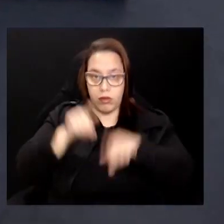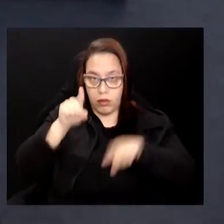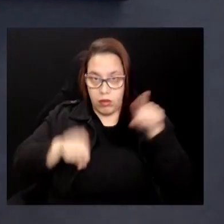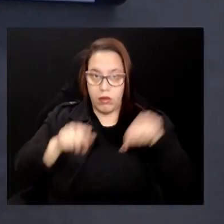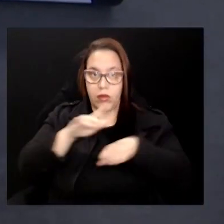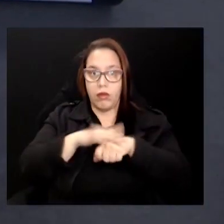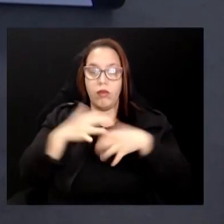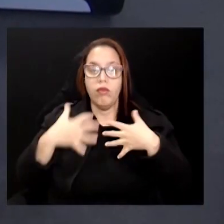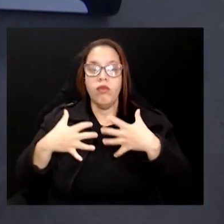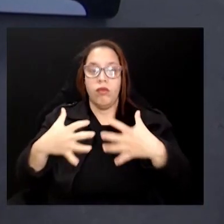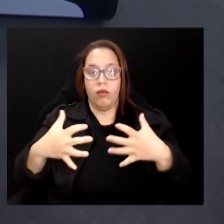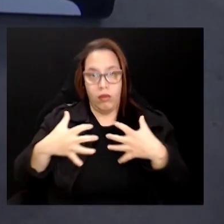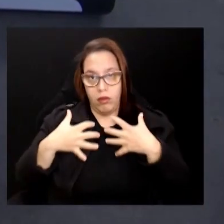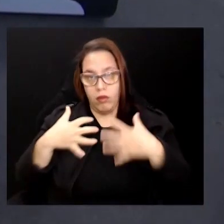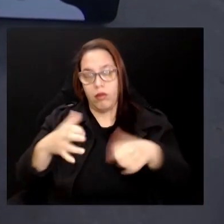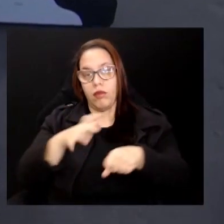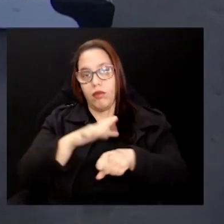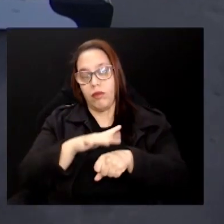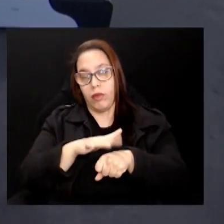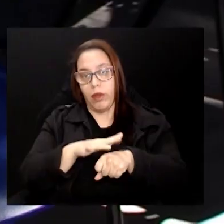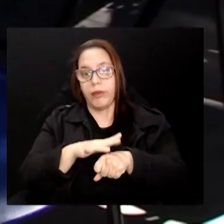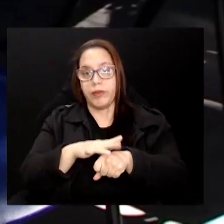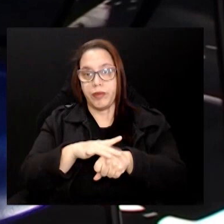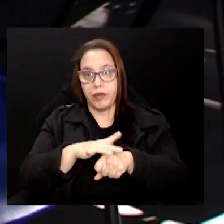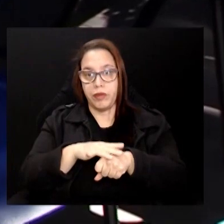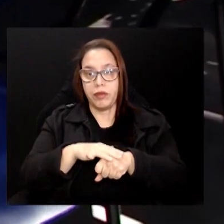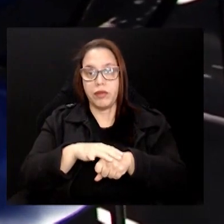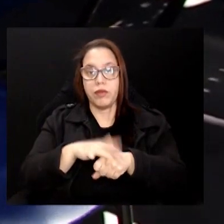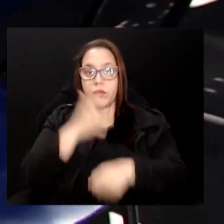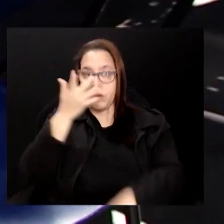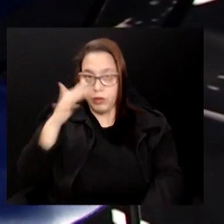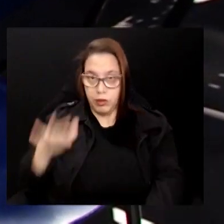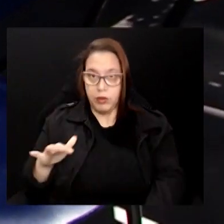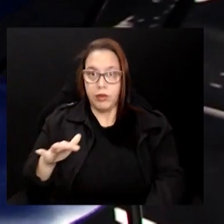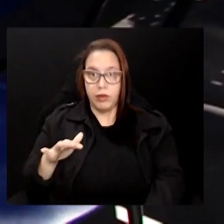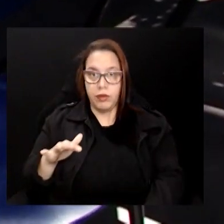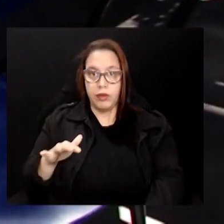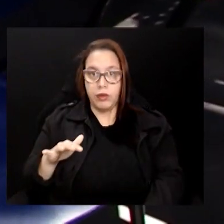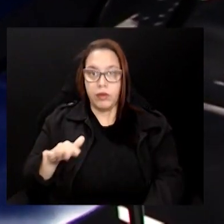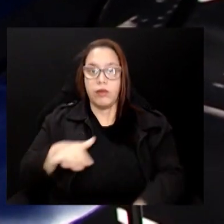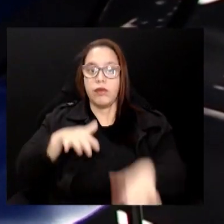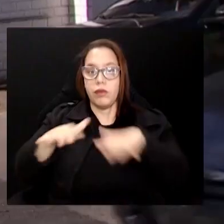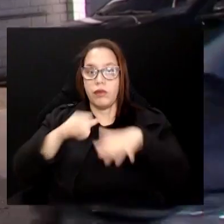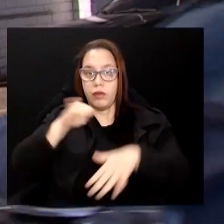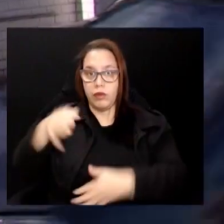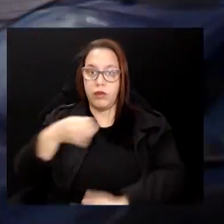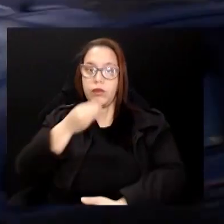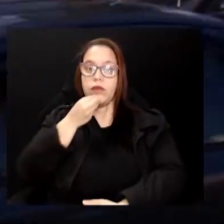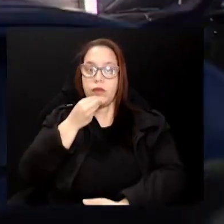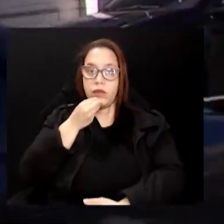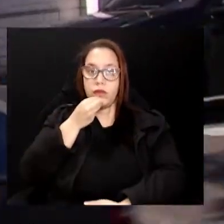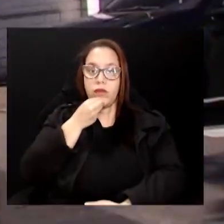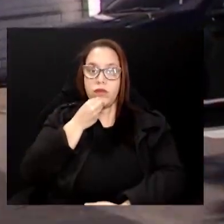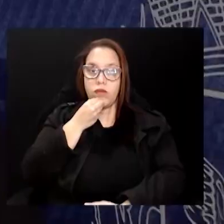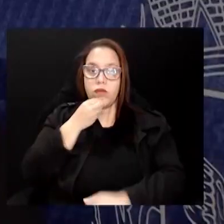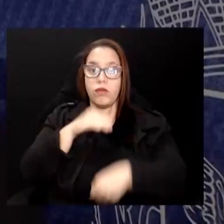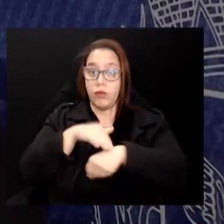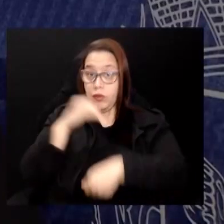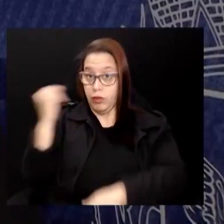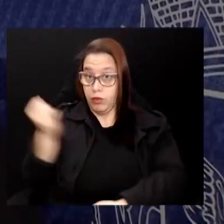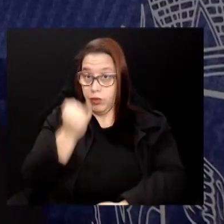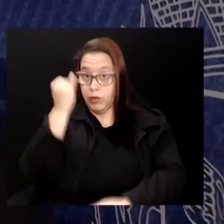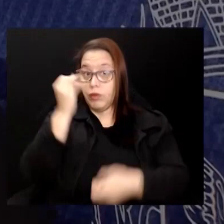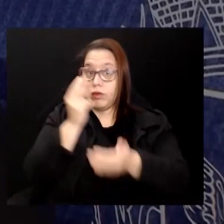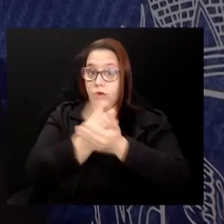e doenças que acabam aí pegando nossas criancinhas, né? Então é um momento bem oportuno e é bem importante sempre estar com o calendário vacinal